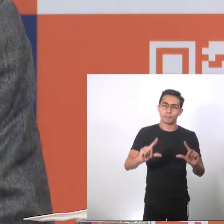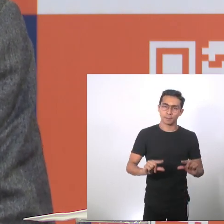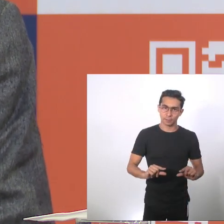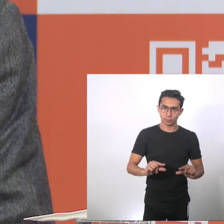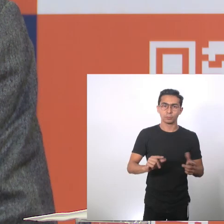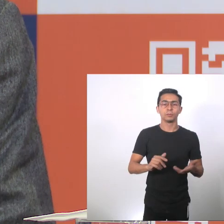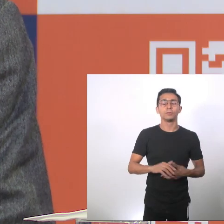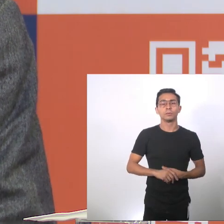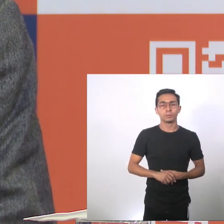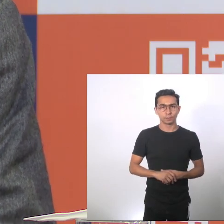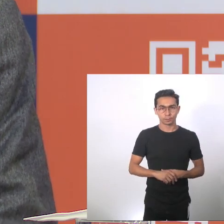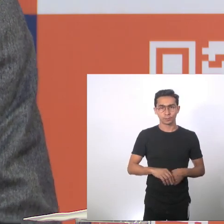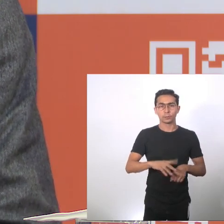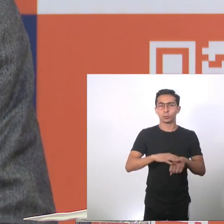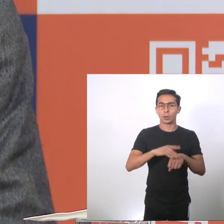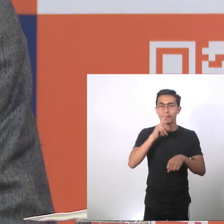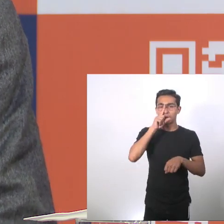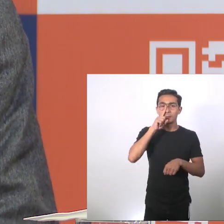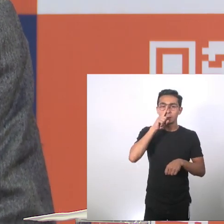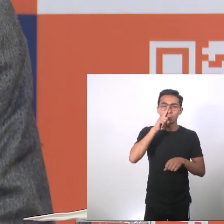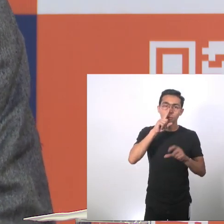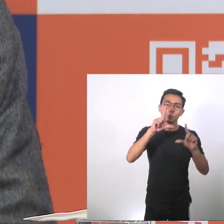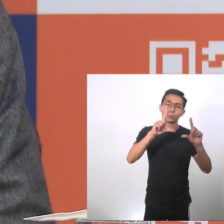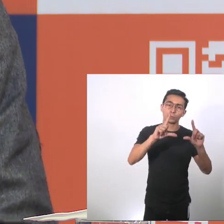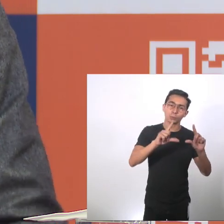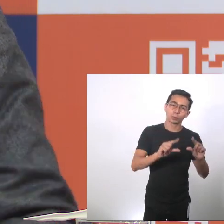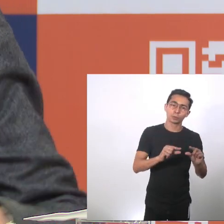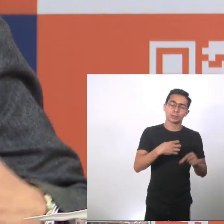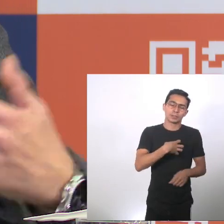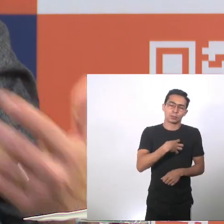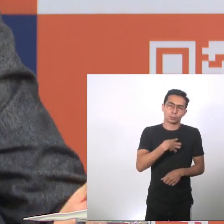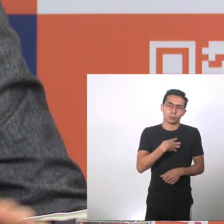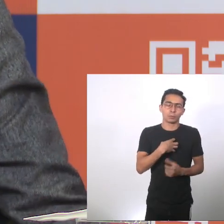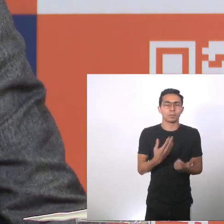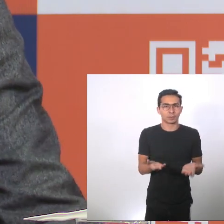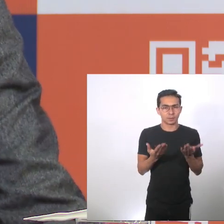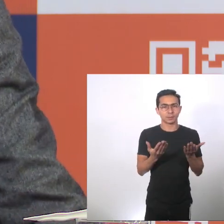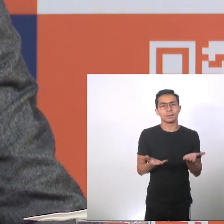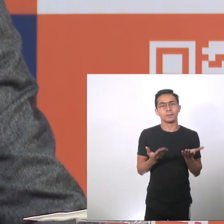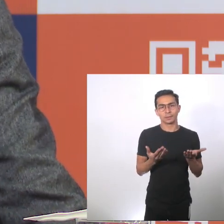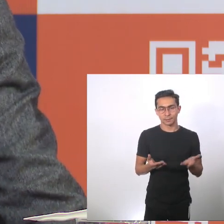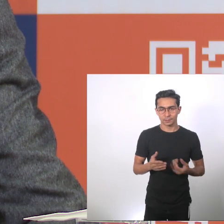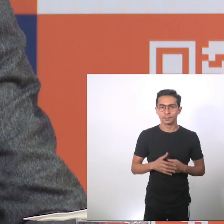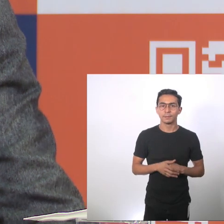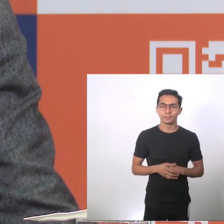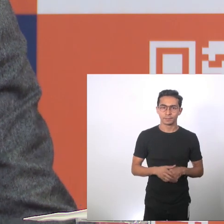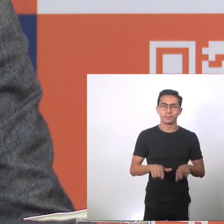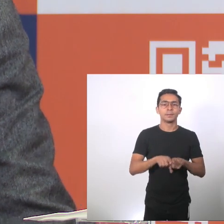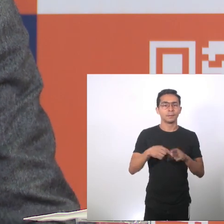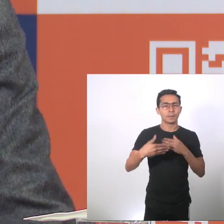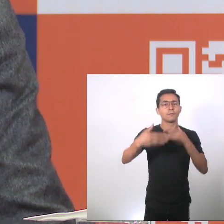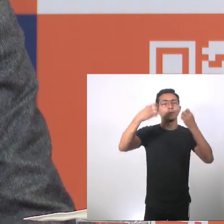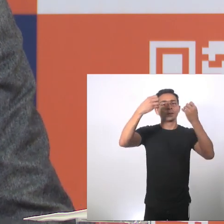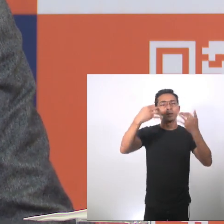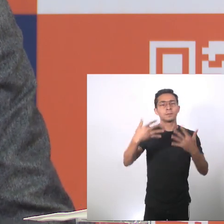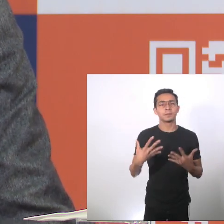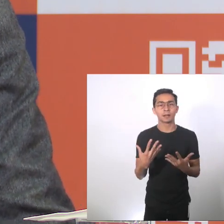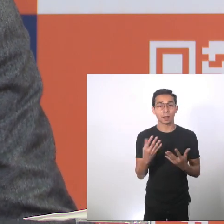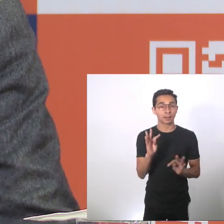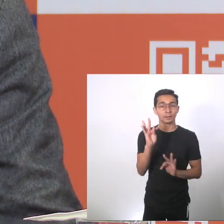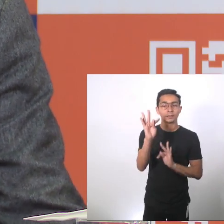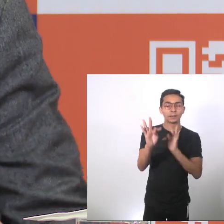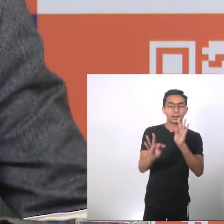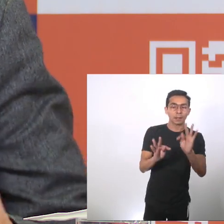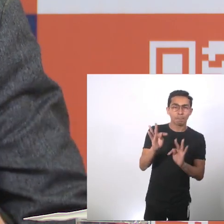doença, ou, se não da doença, pelo menos minimizar os seus sintomas. E discorrer alguns aspectos sobre as opções terapêuticas